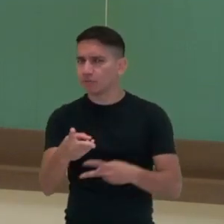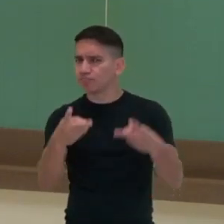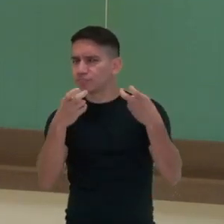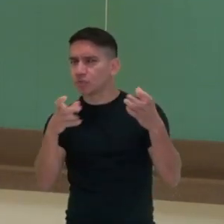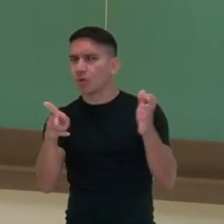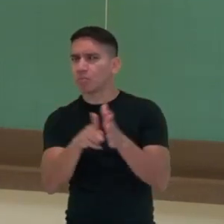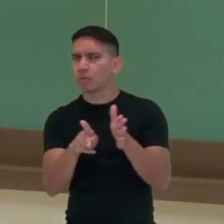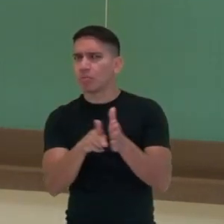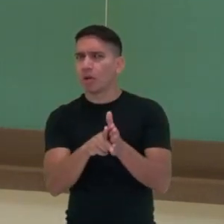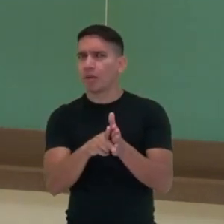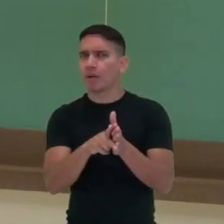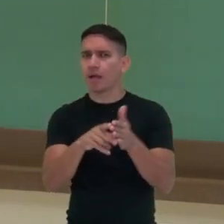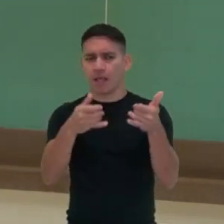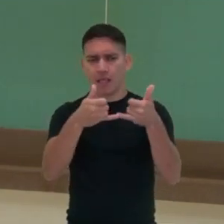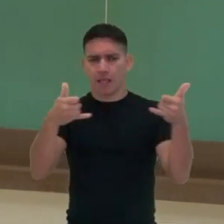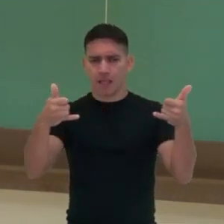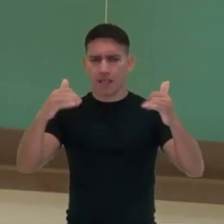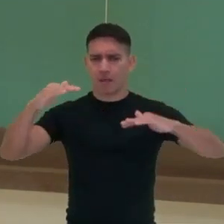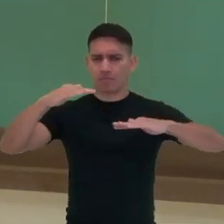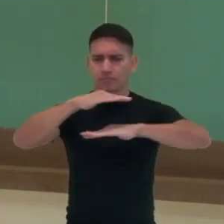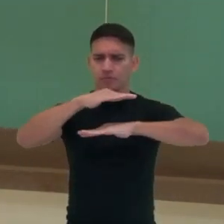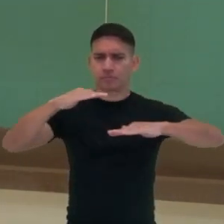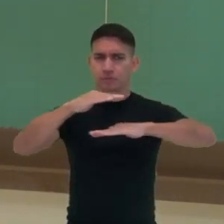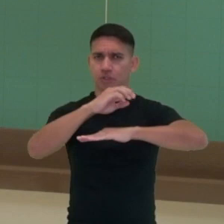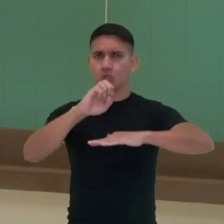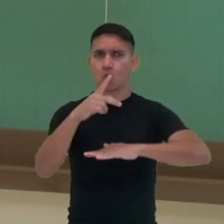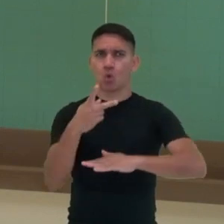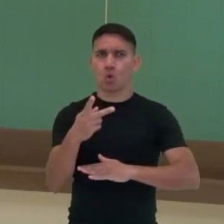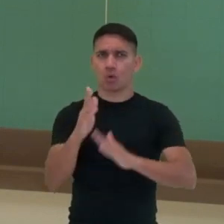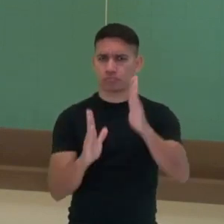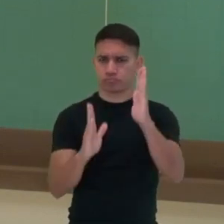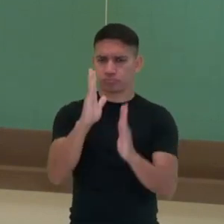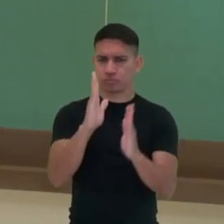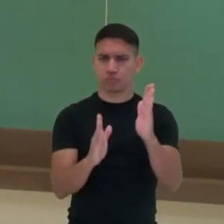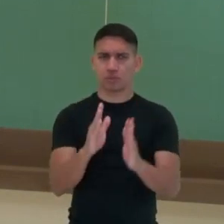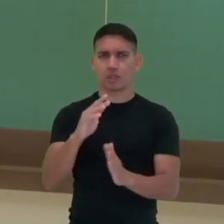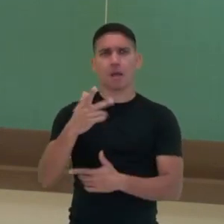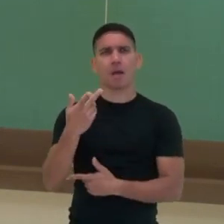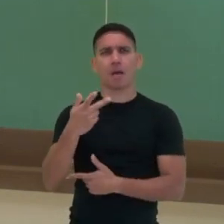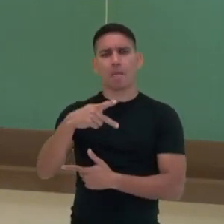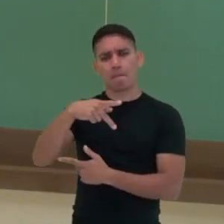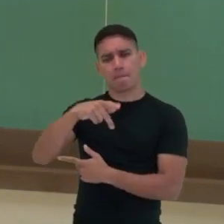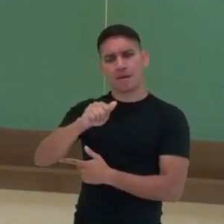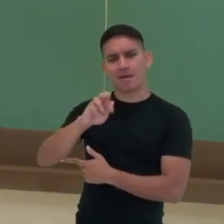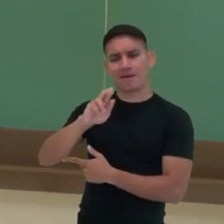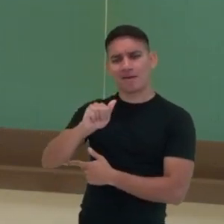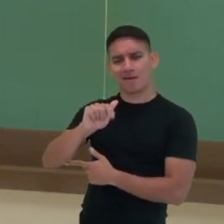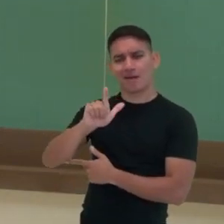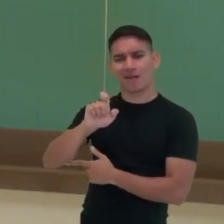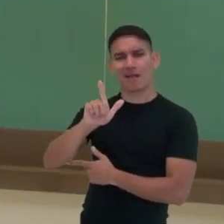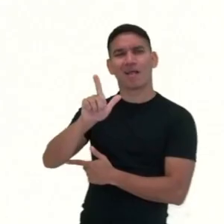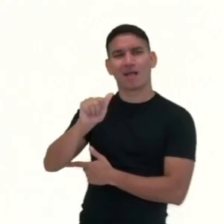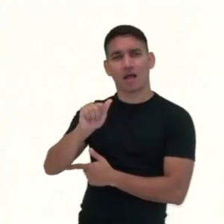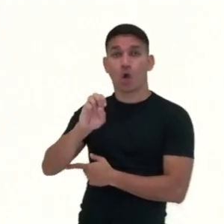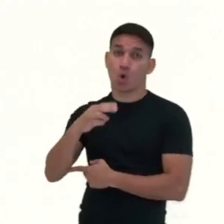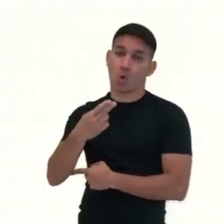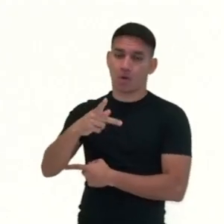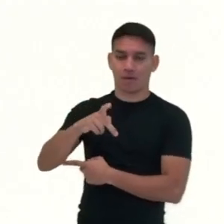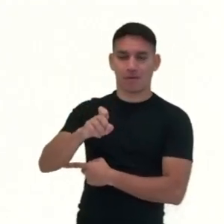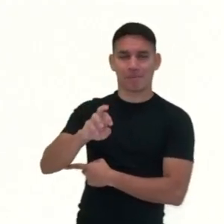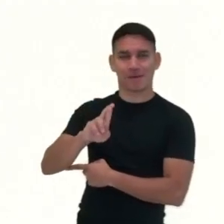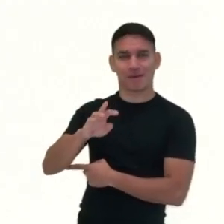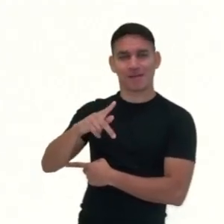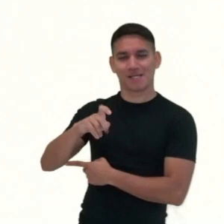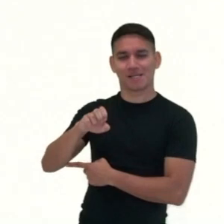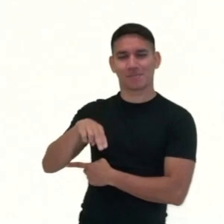retas paralelas ou retas perpendiculares? Como que eu classifico elas? Como que eu identifico elas? Então, sabia que há uma